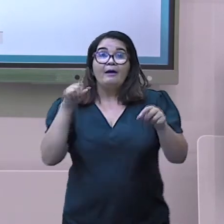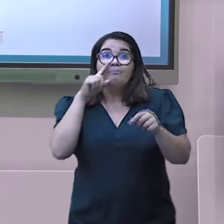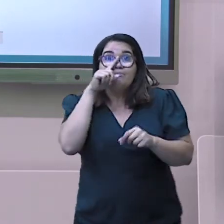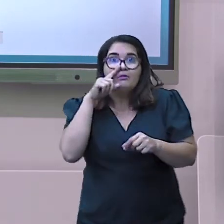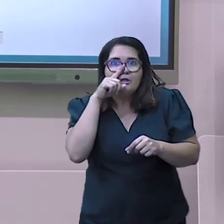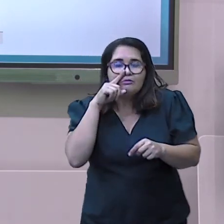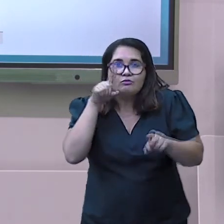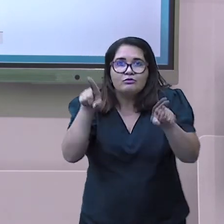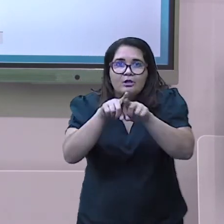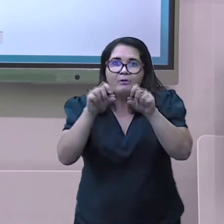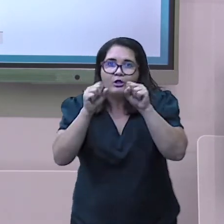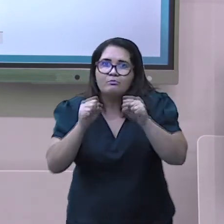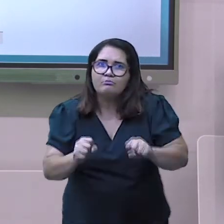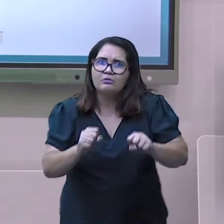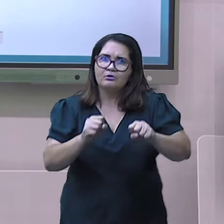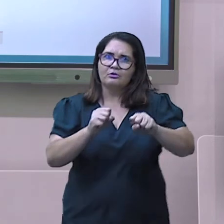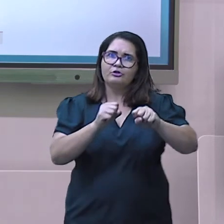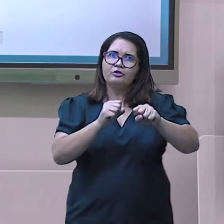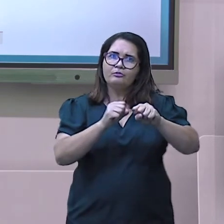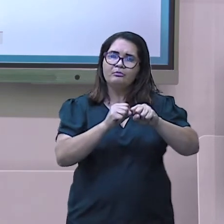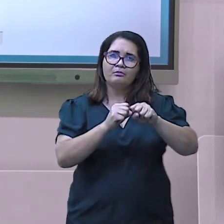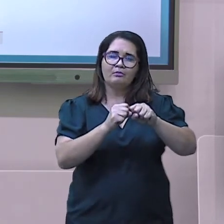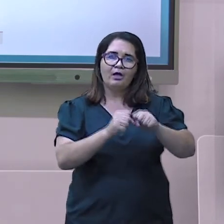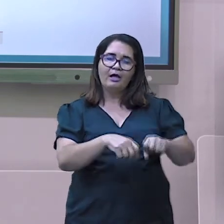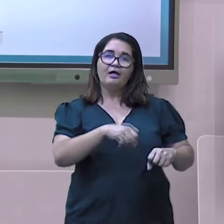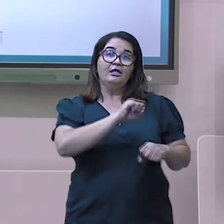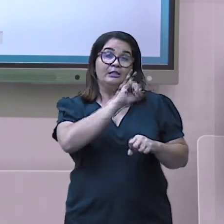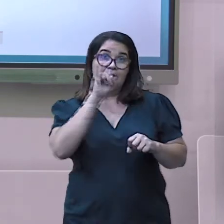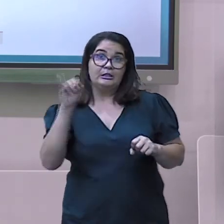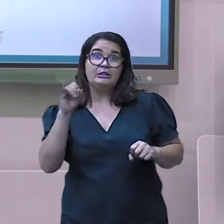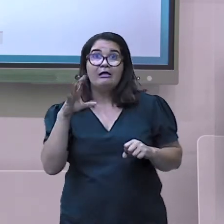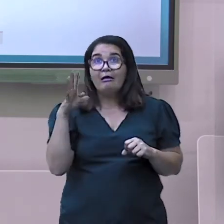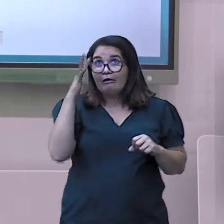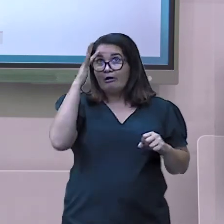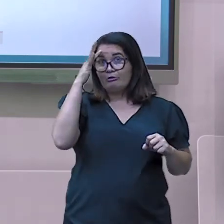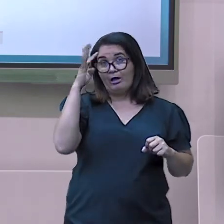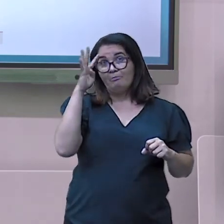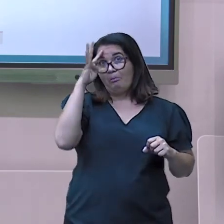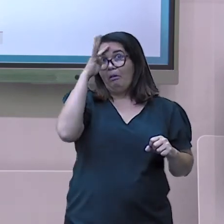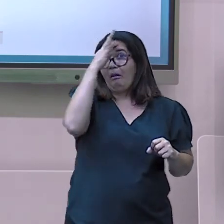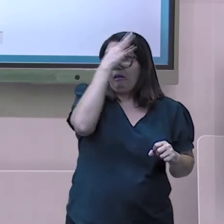um acidente que pode acontecer devido a uma desatenção mínima sua.